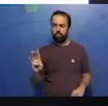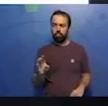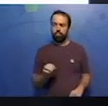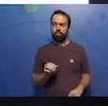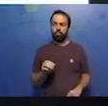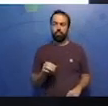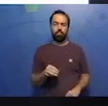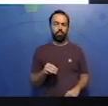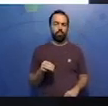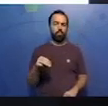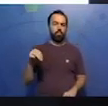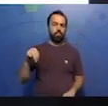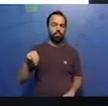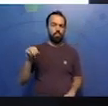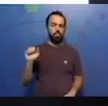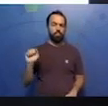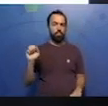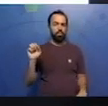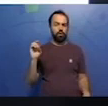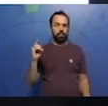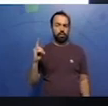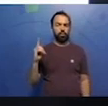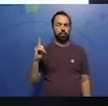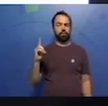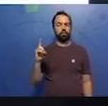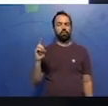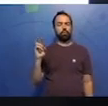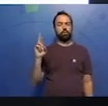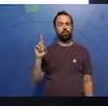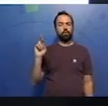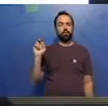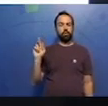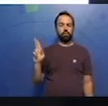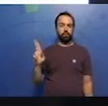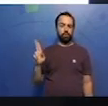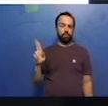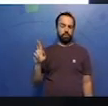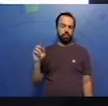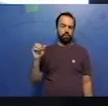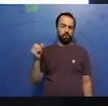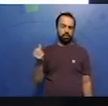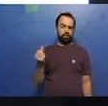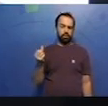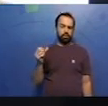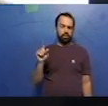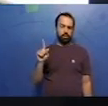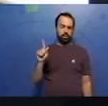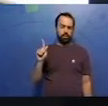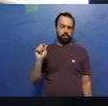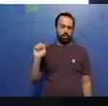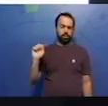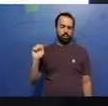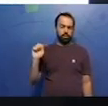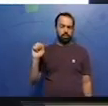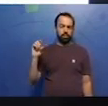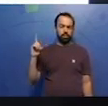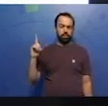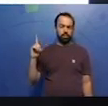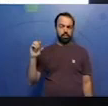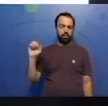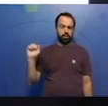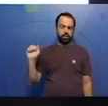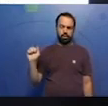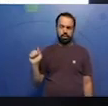é o intervalo de tempo das 24 às 6 horas, ou seja, da meia-noite até às 6 horas da manhã,